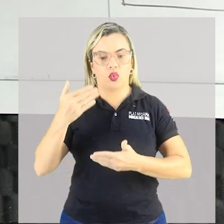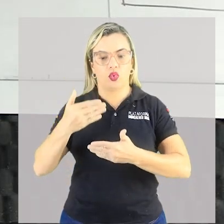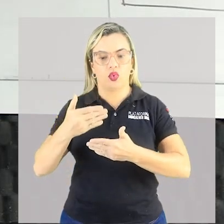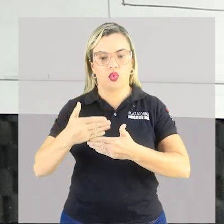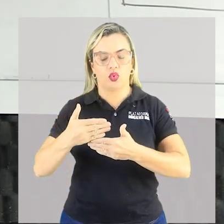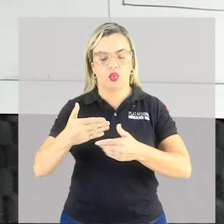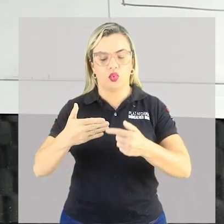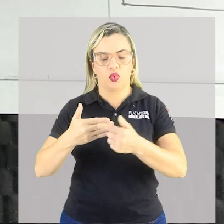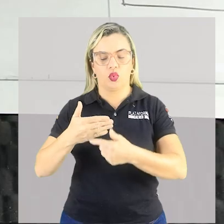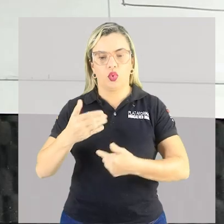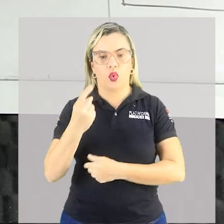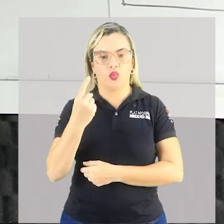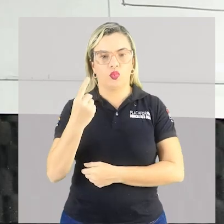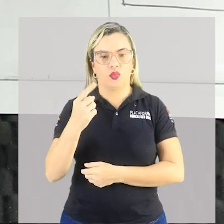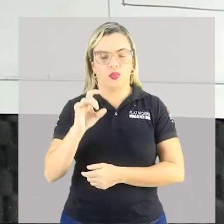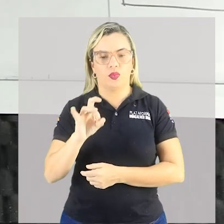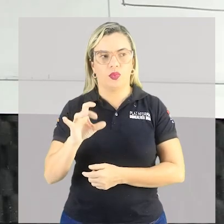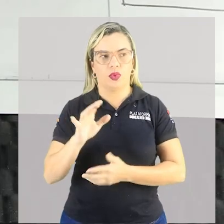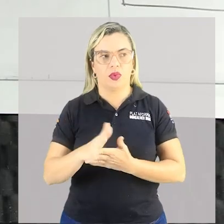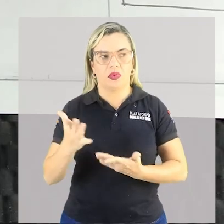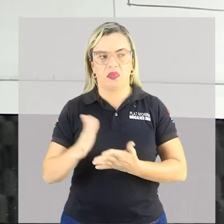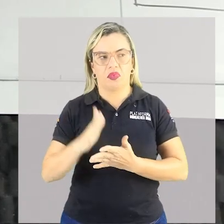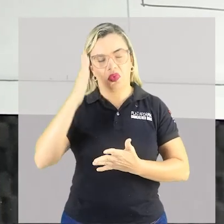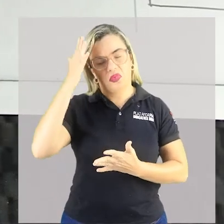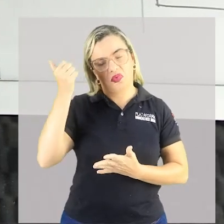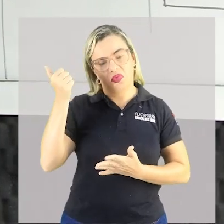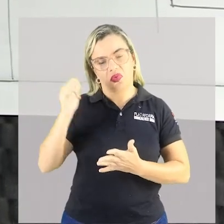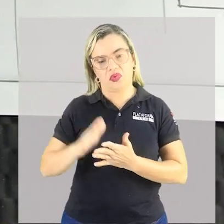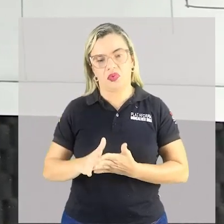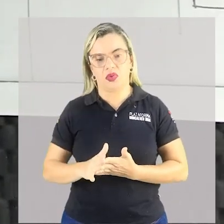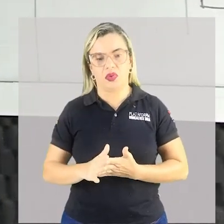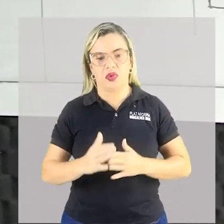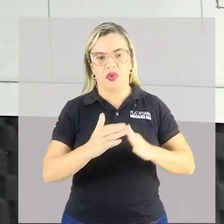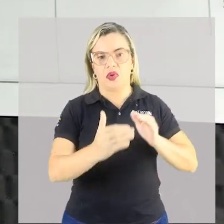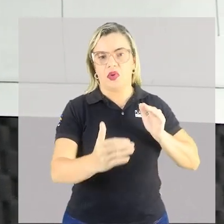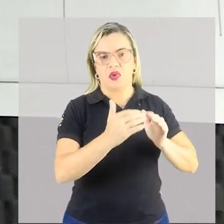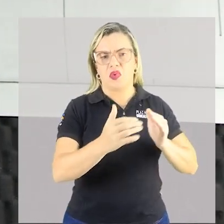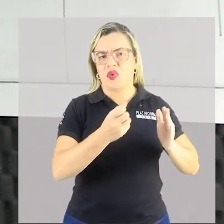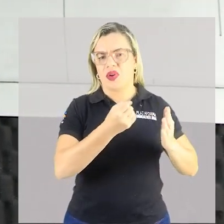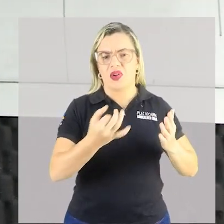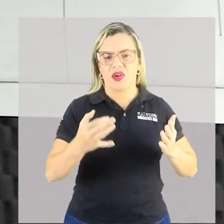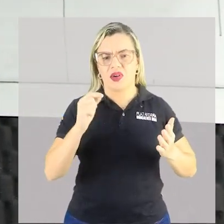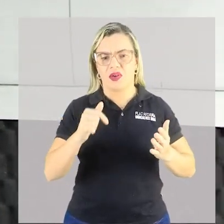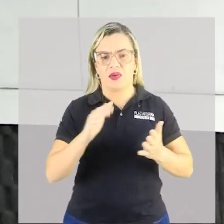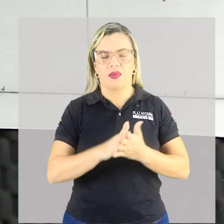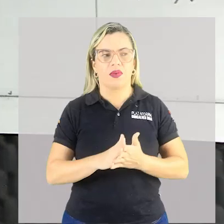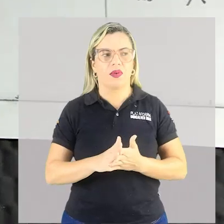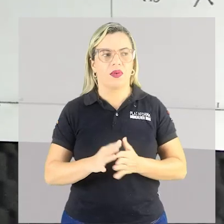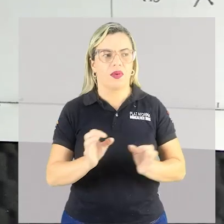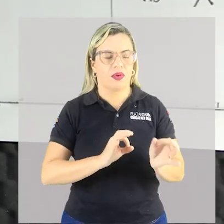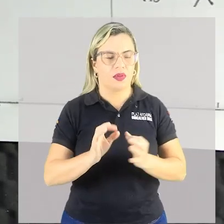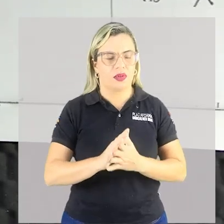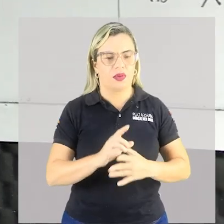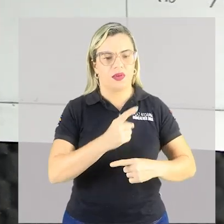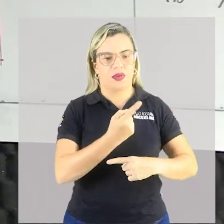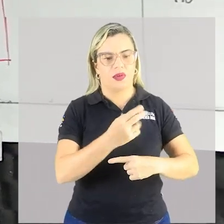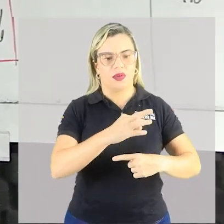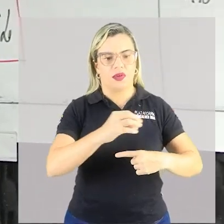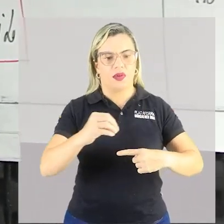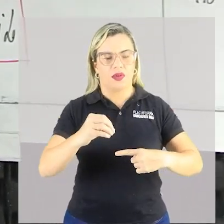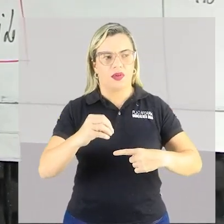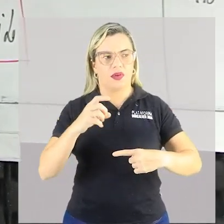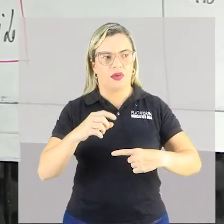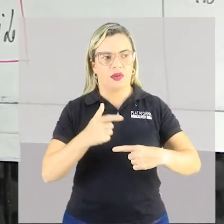vou chamar aqui de 1x. Montando a proporção, vai ficar 1.500 está